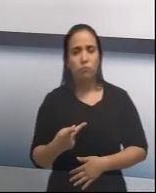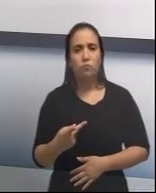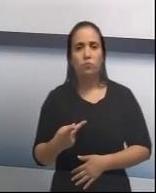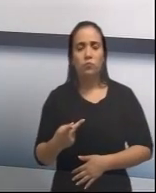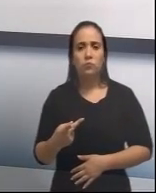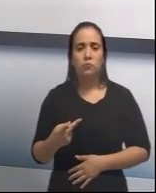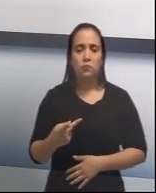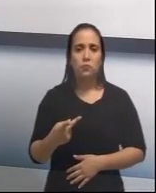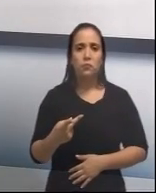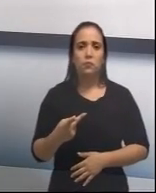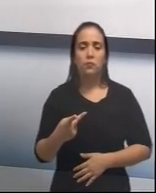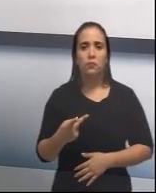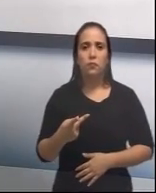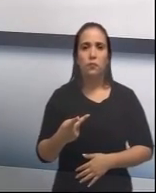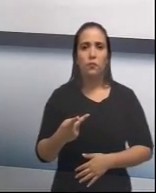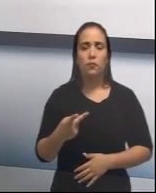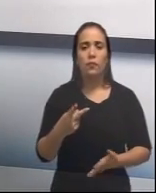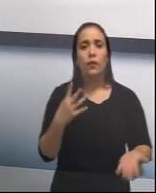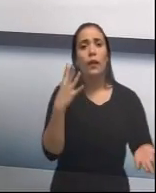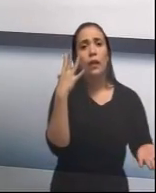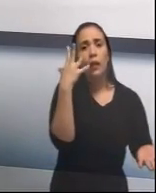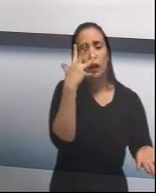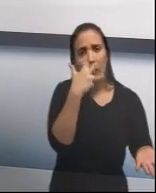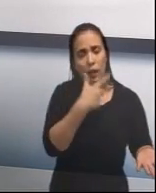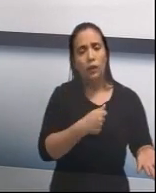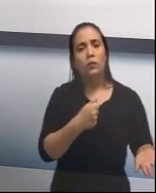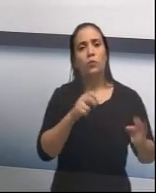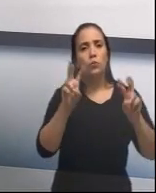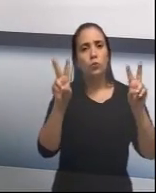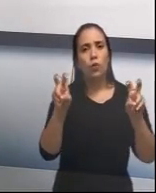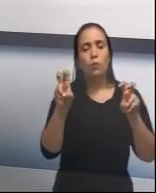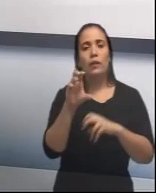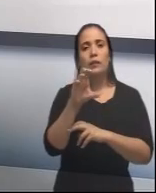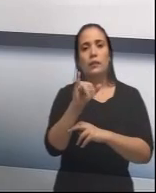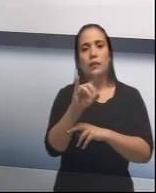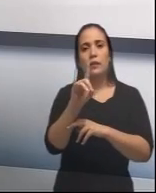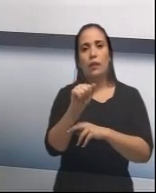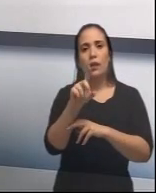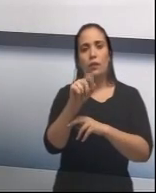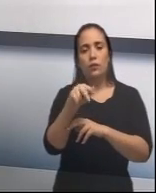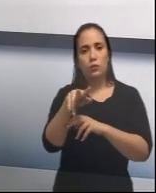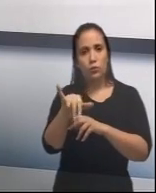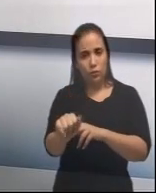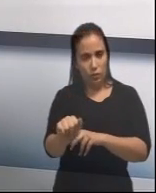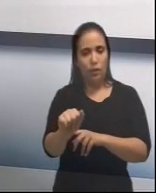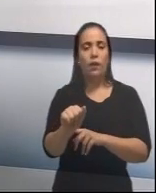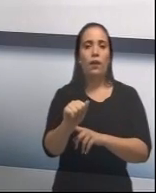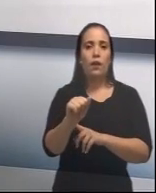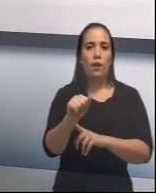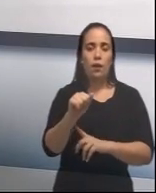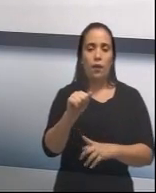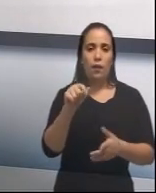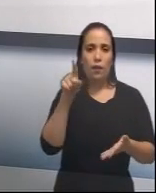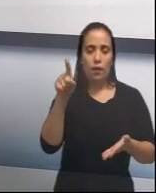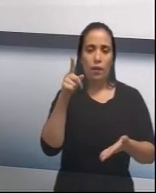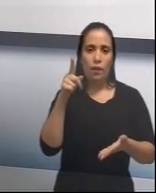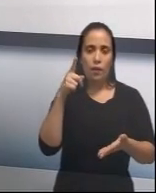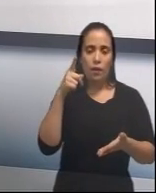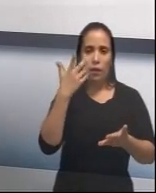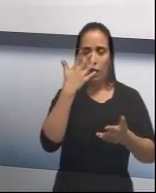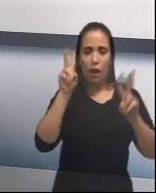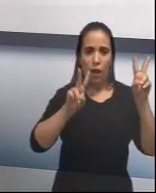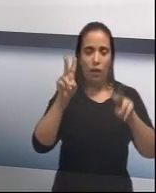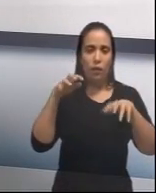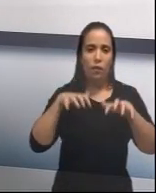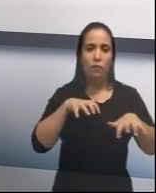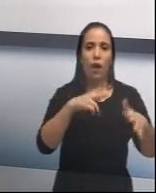fez um enredo belíssimo, falando de cidadania, dos filhos dessa pátria abandonada, sendo